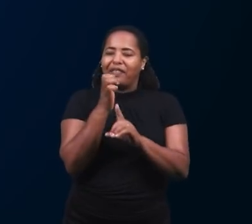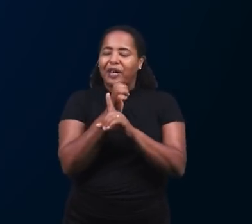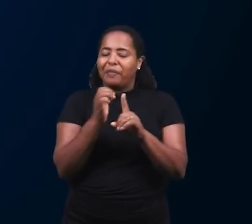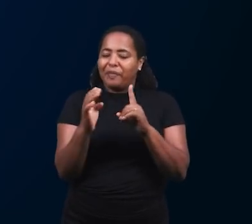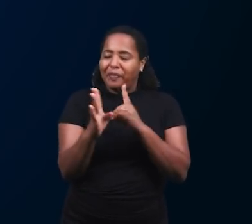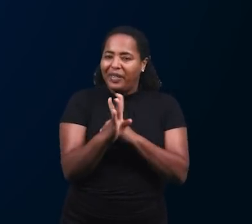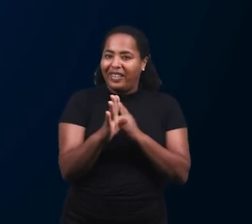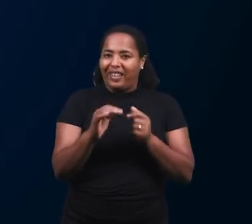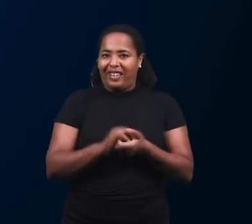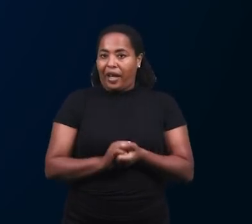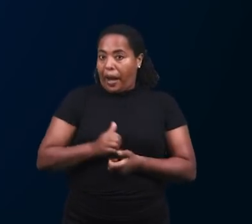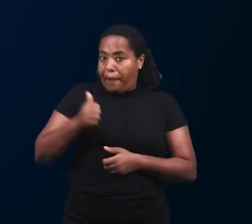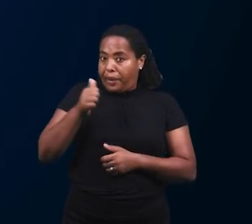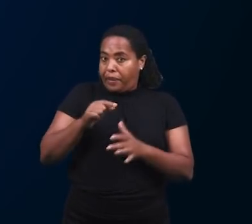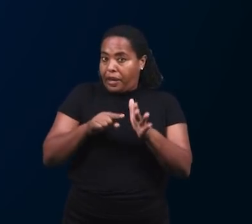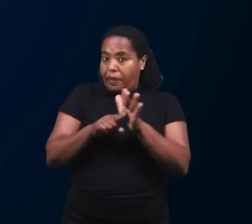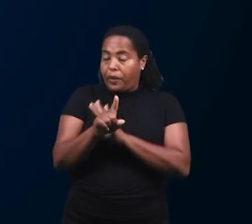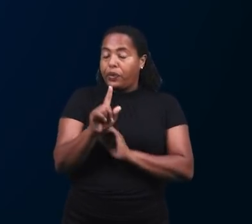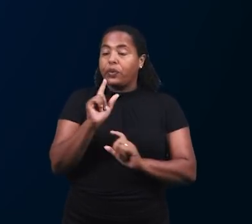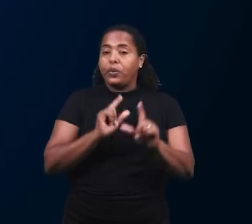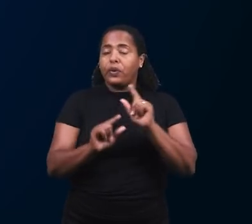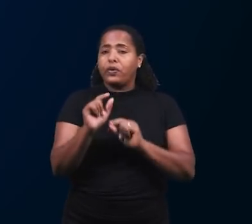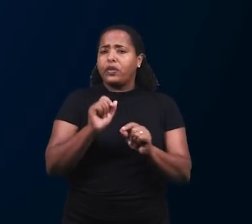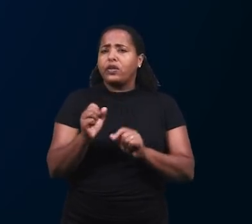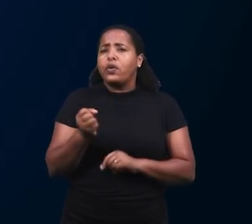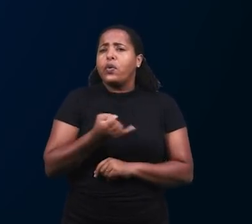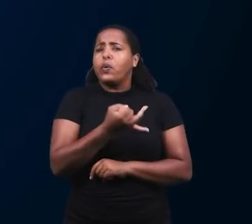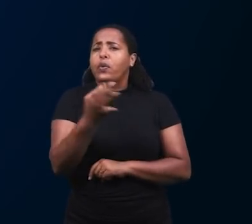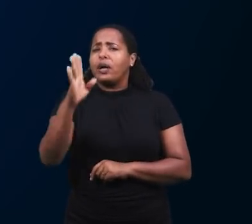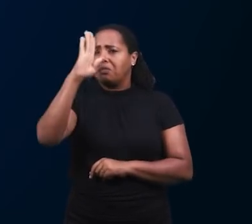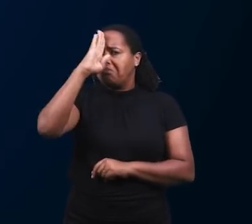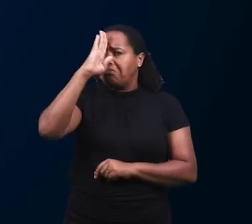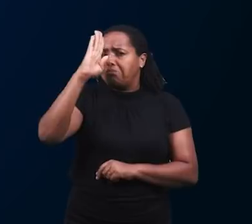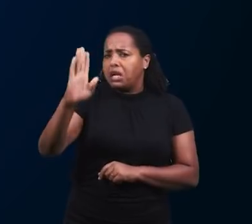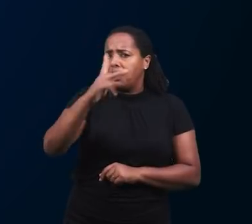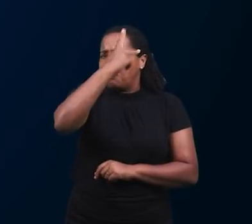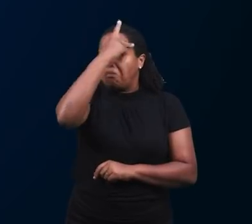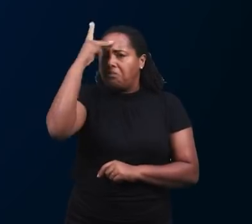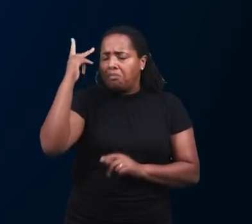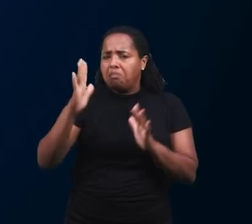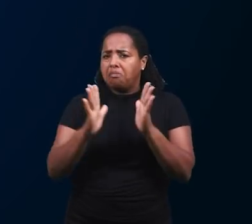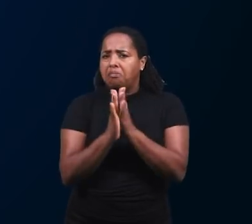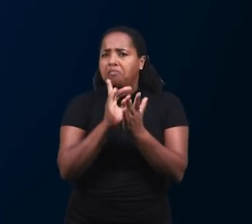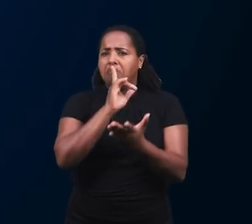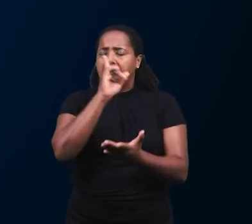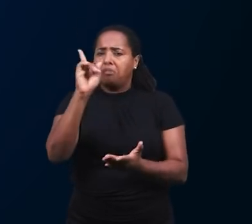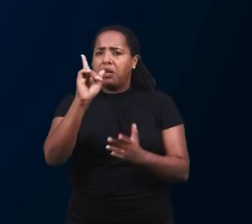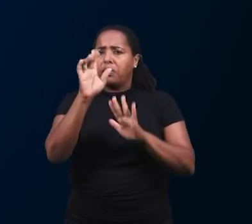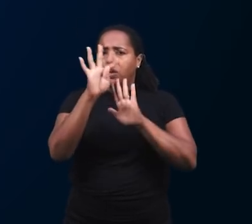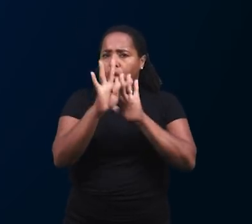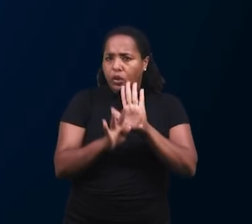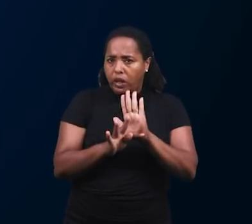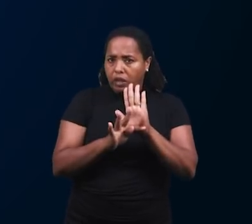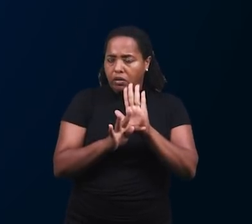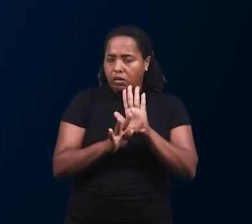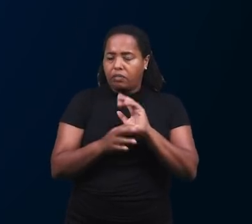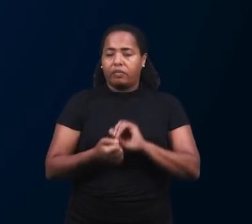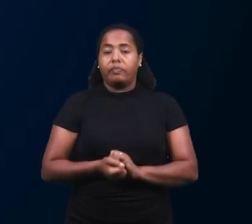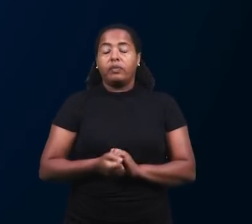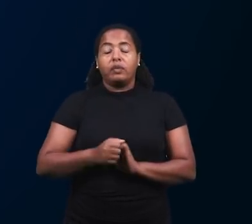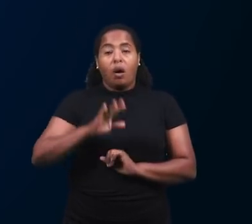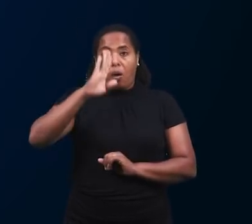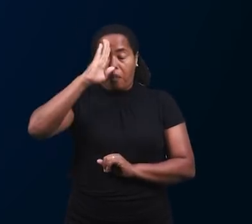contribuição às respostas das perguntas da Escola Bíblica Dominical. A primeira pergunta nos diz assim: quais foram os principais